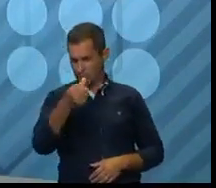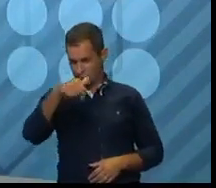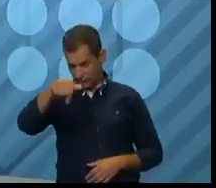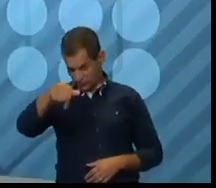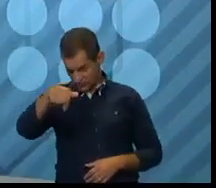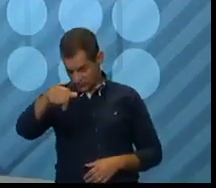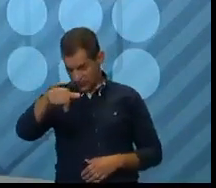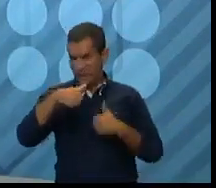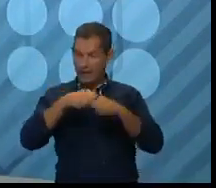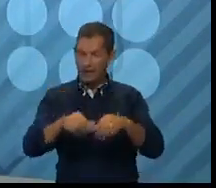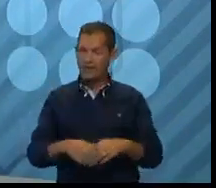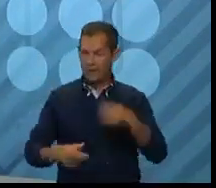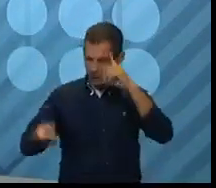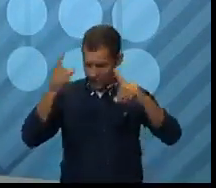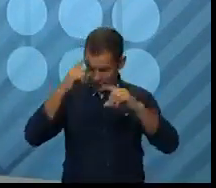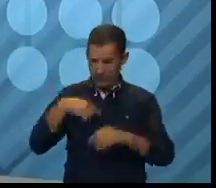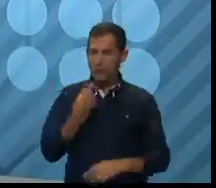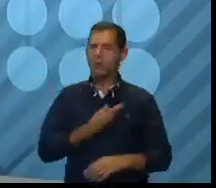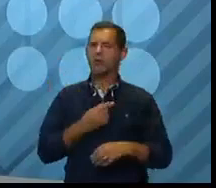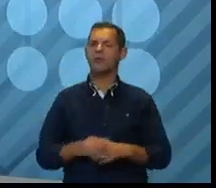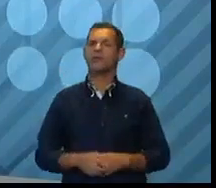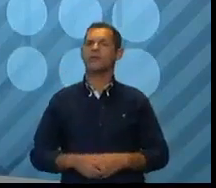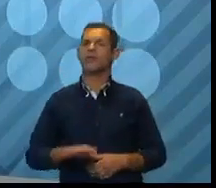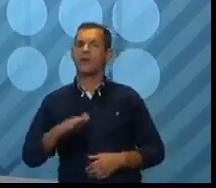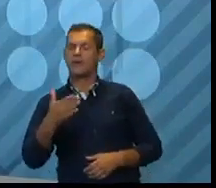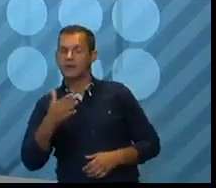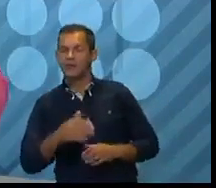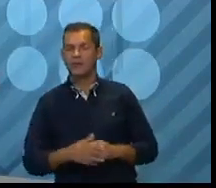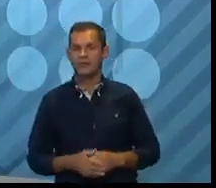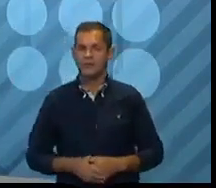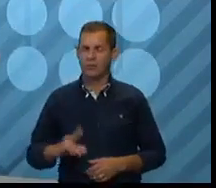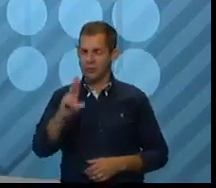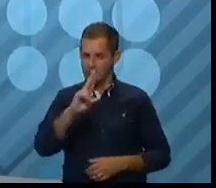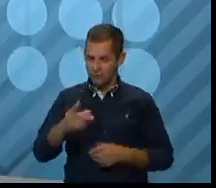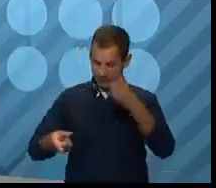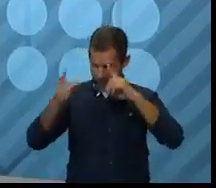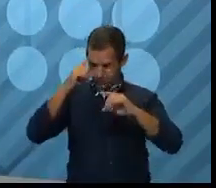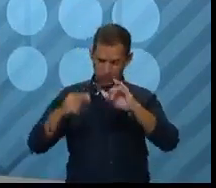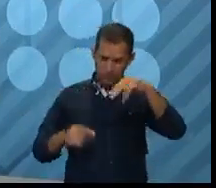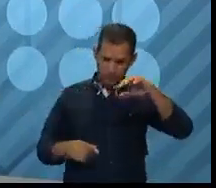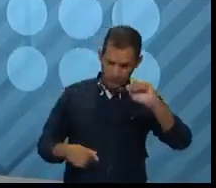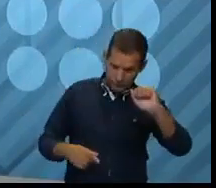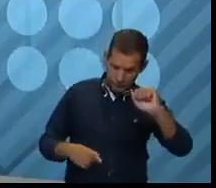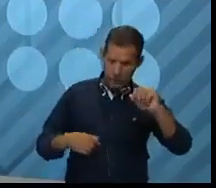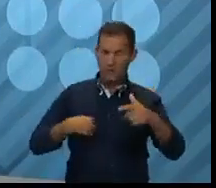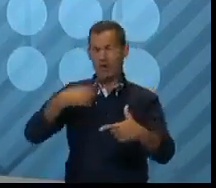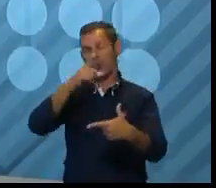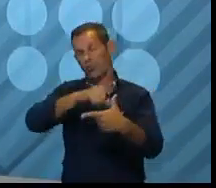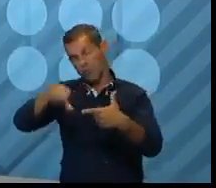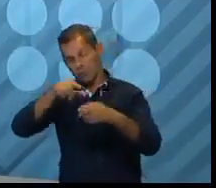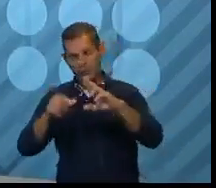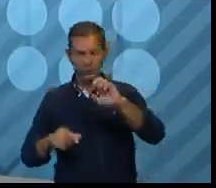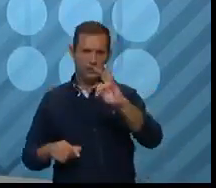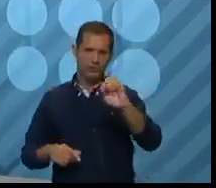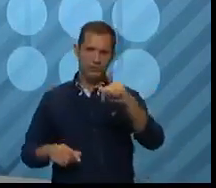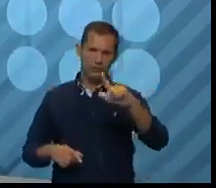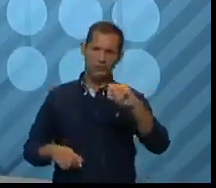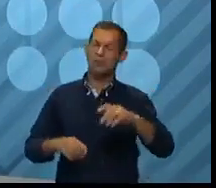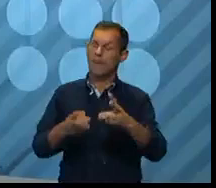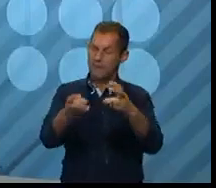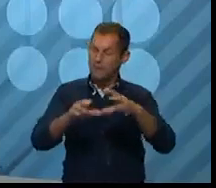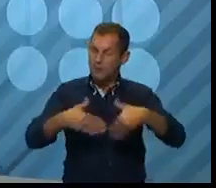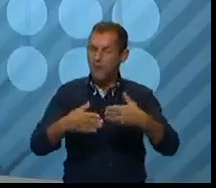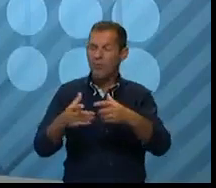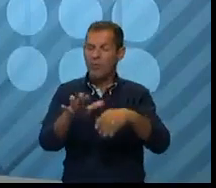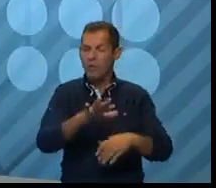4,67. Essa é a ideia quando a gente está aproximando, utilizando a ideia de Riemann. Eu vou dividindo em retângulos. Descobrimos